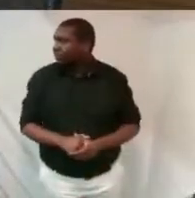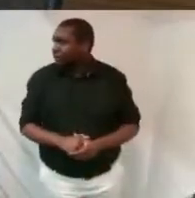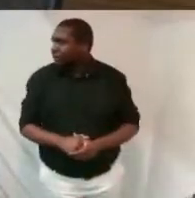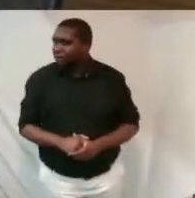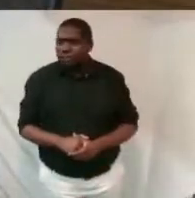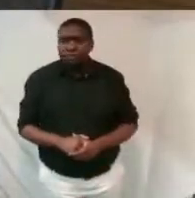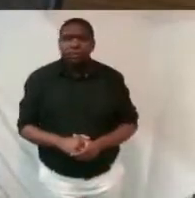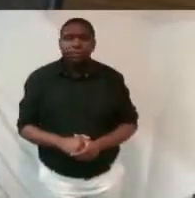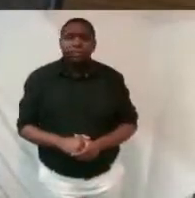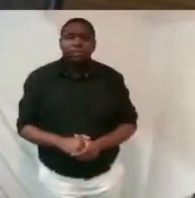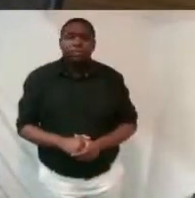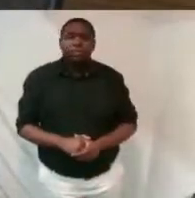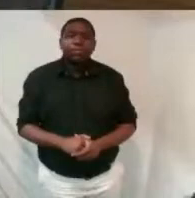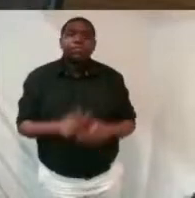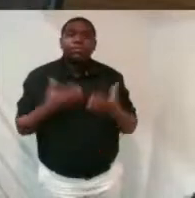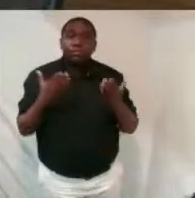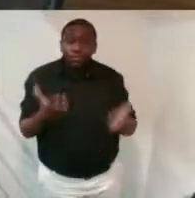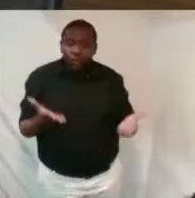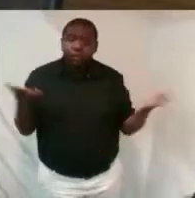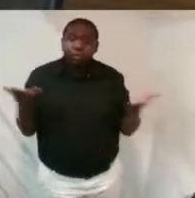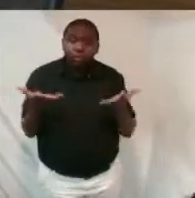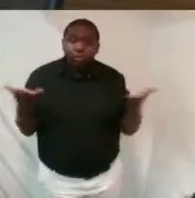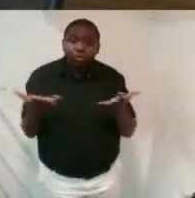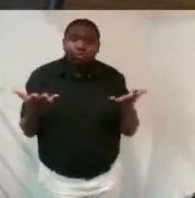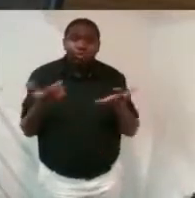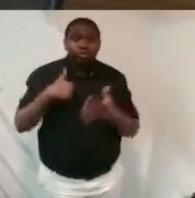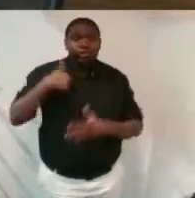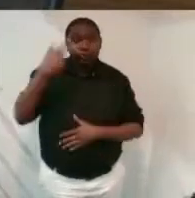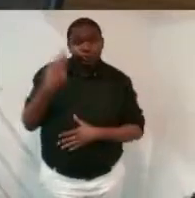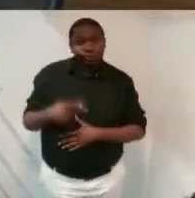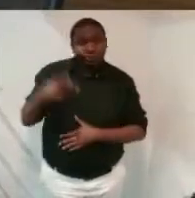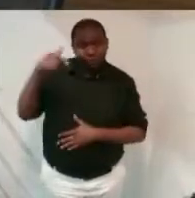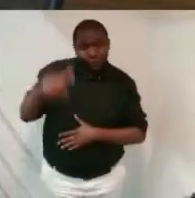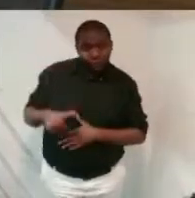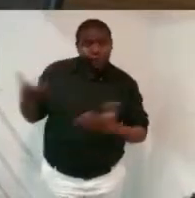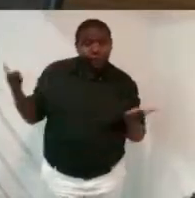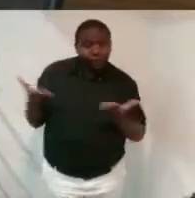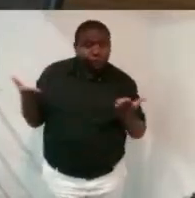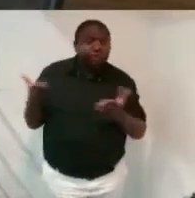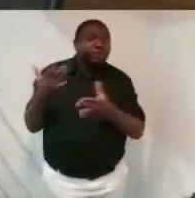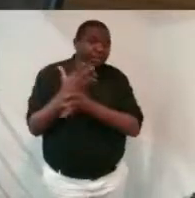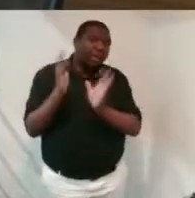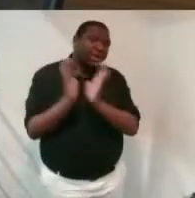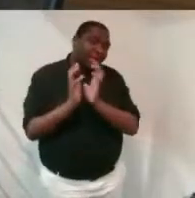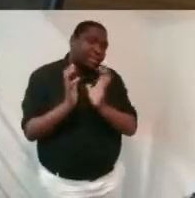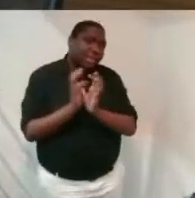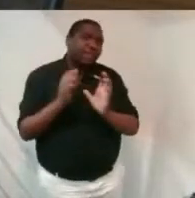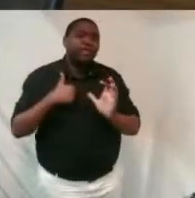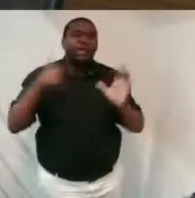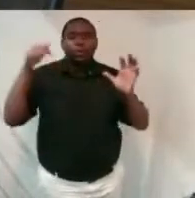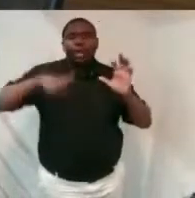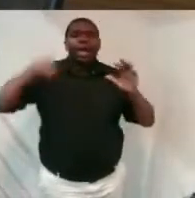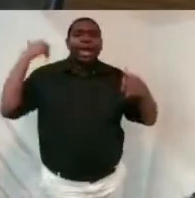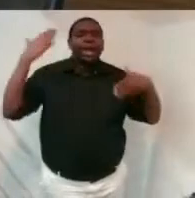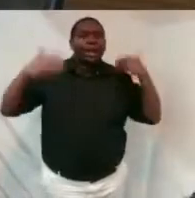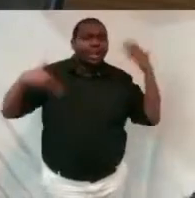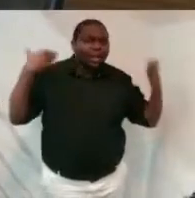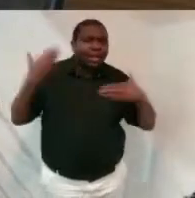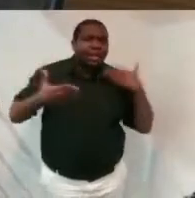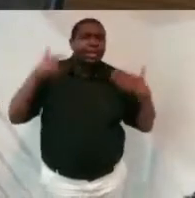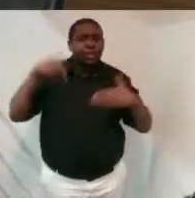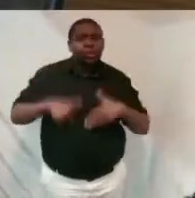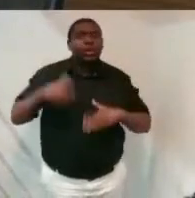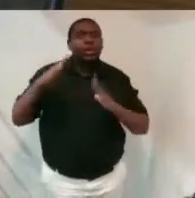É com essa alegria de estar aqui em Recife, de estar aqui na casa